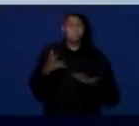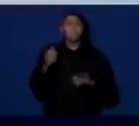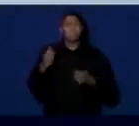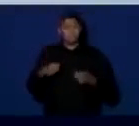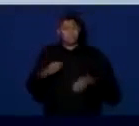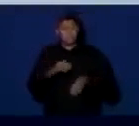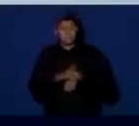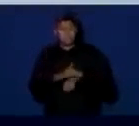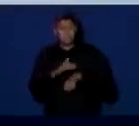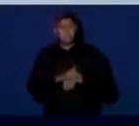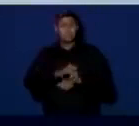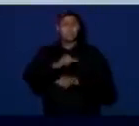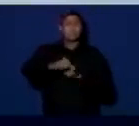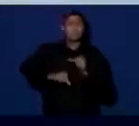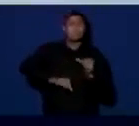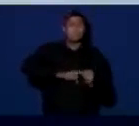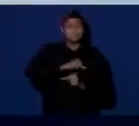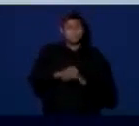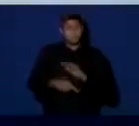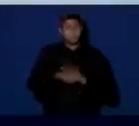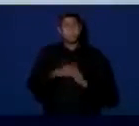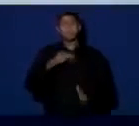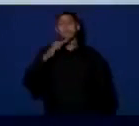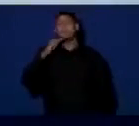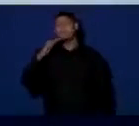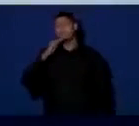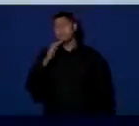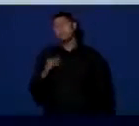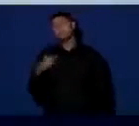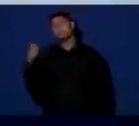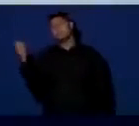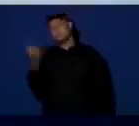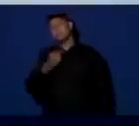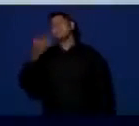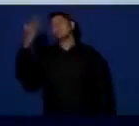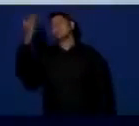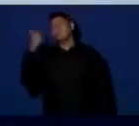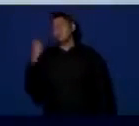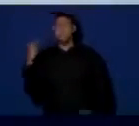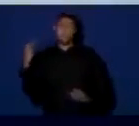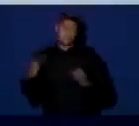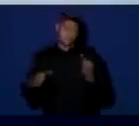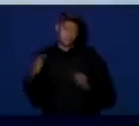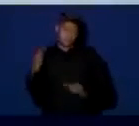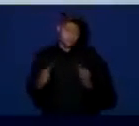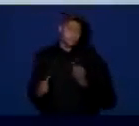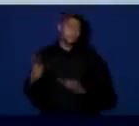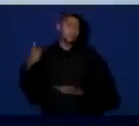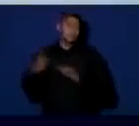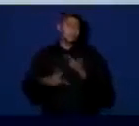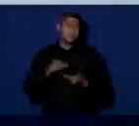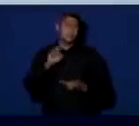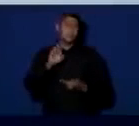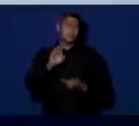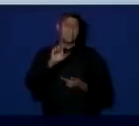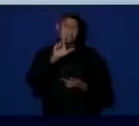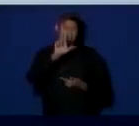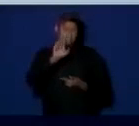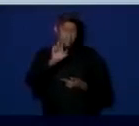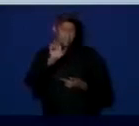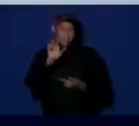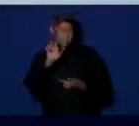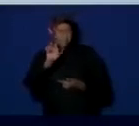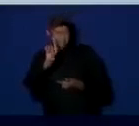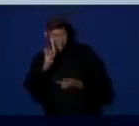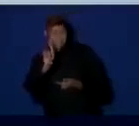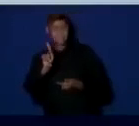que fazer uma reversão a partir de março. Só que a gente sabe que a política monetária trabalha com lags